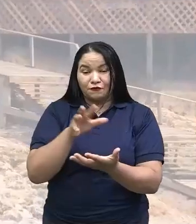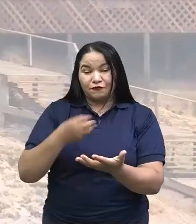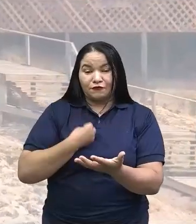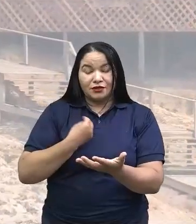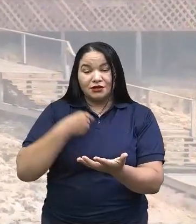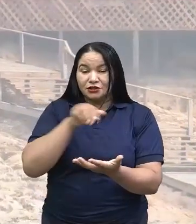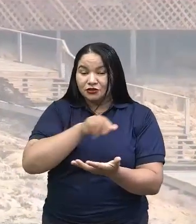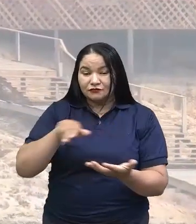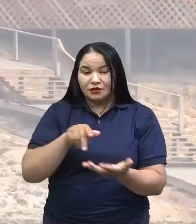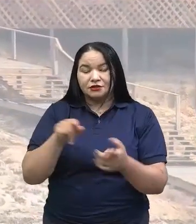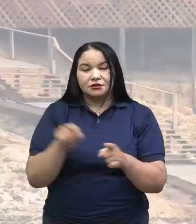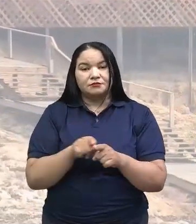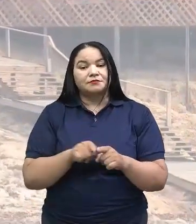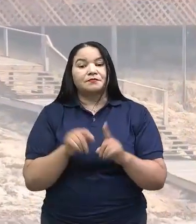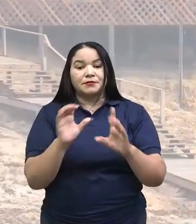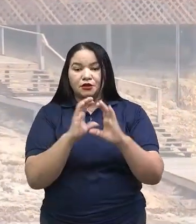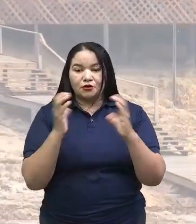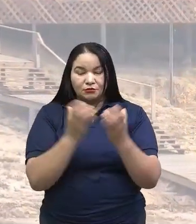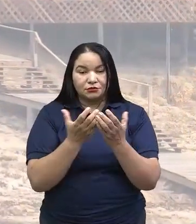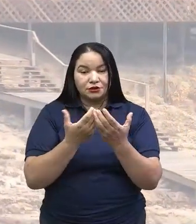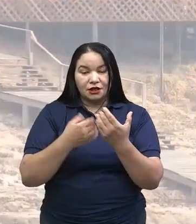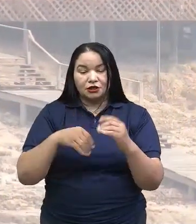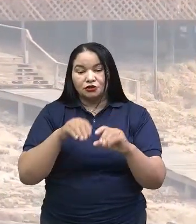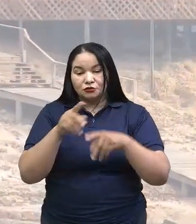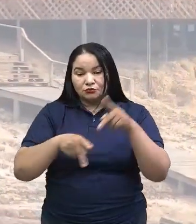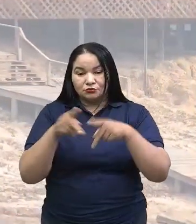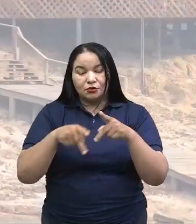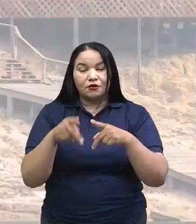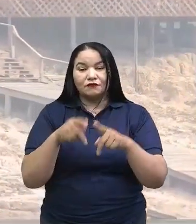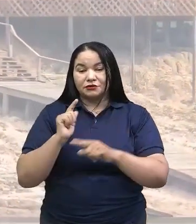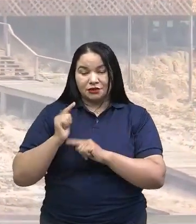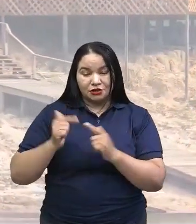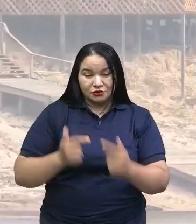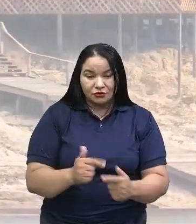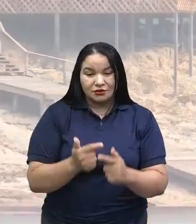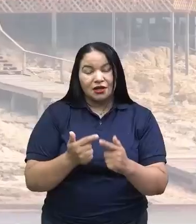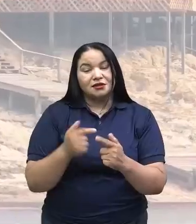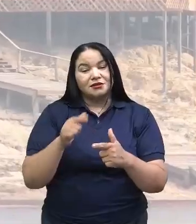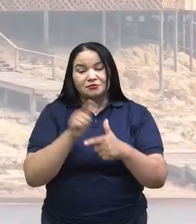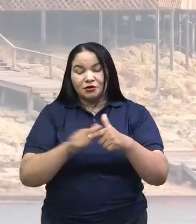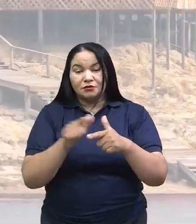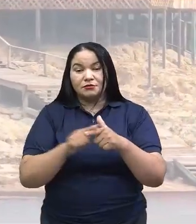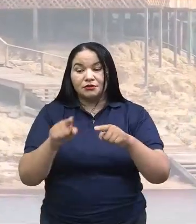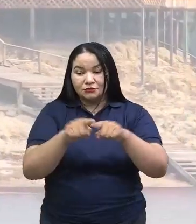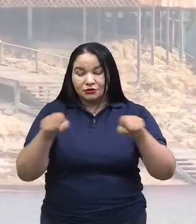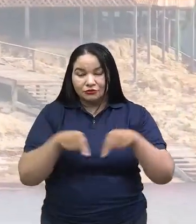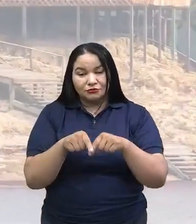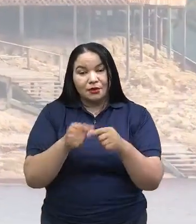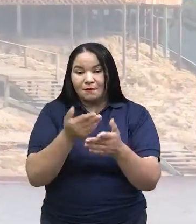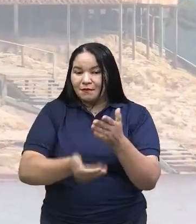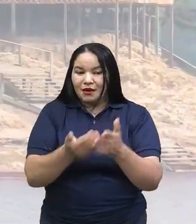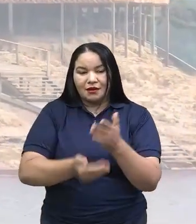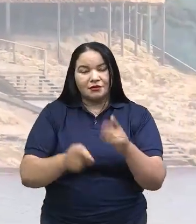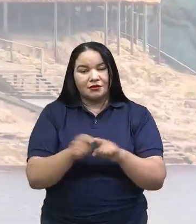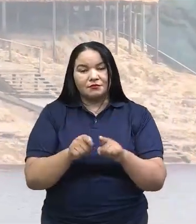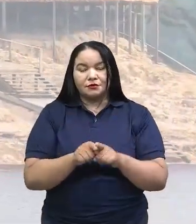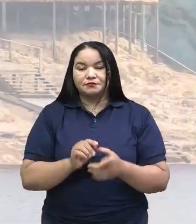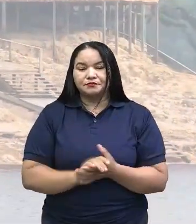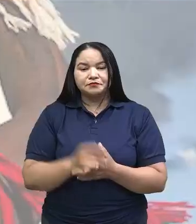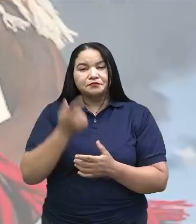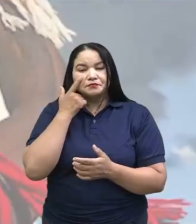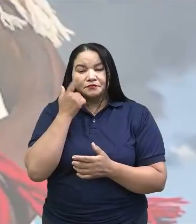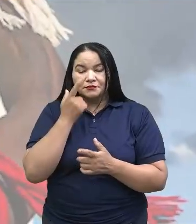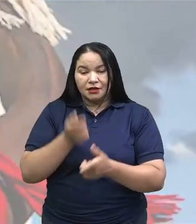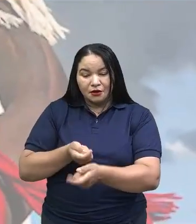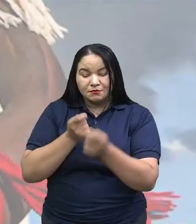comunidades tradicionais são as mais afetadas. Muitas vezes perdem seus territórios, veem a pesca e a caça